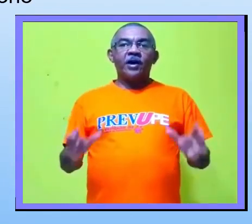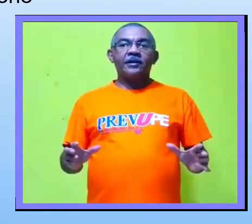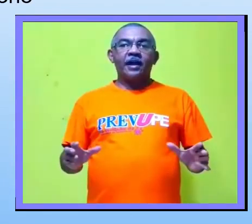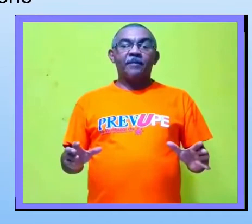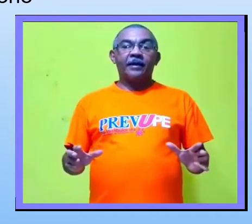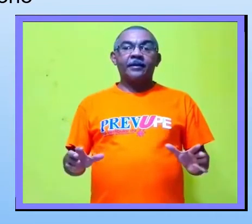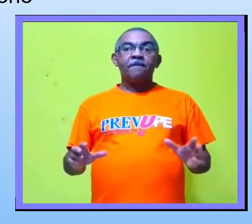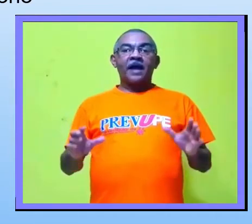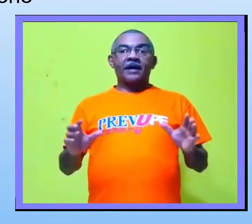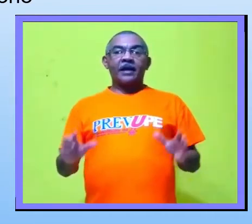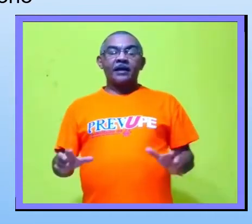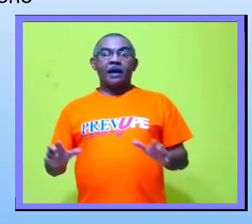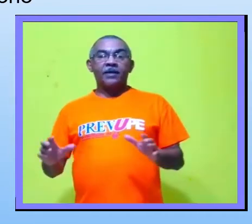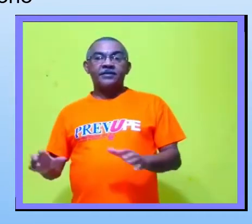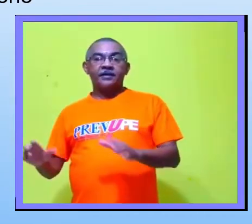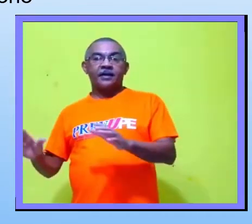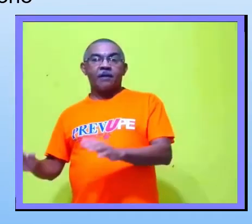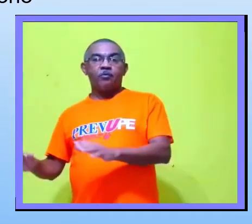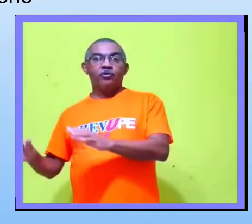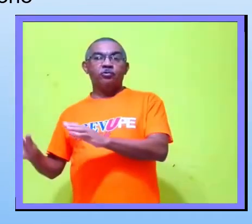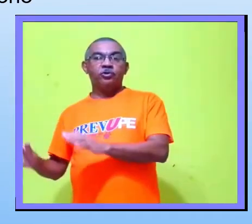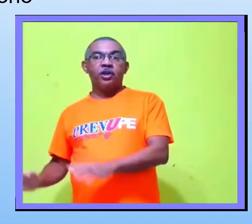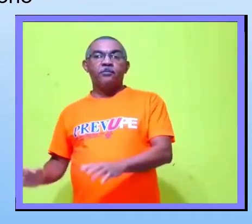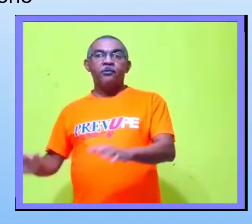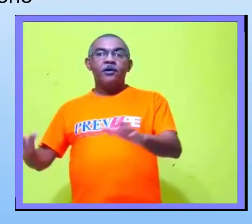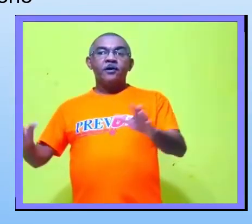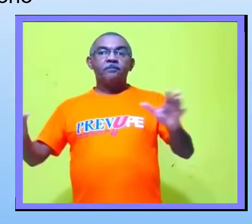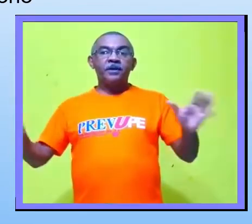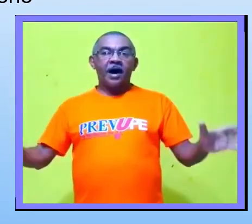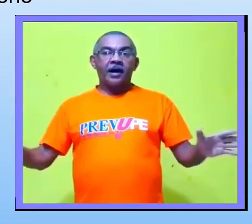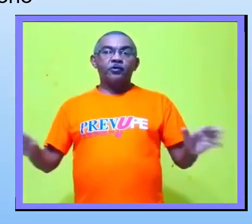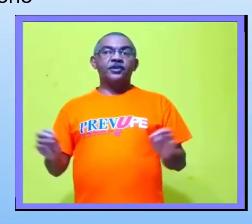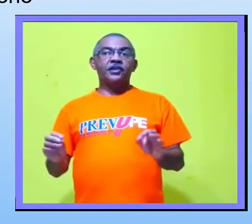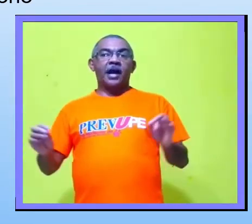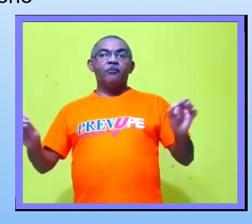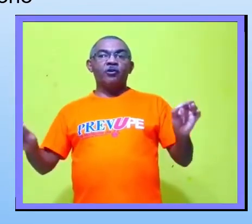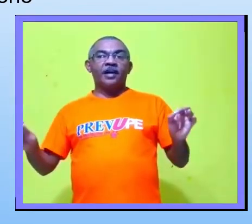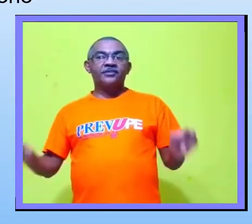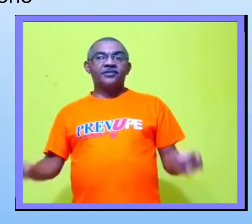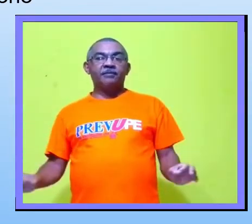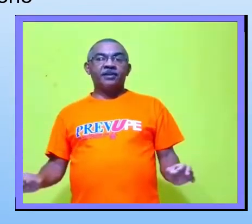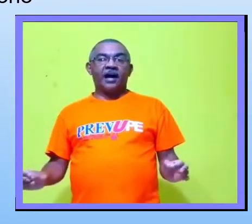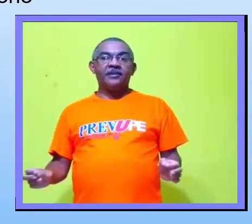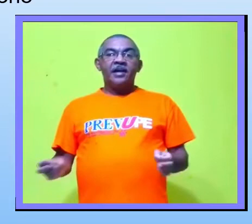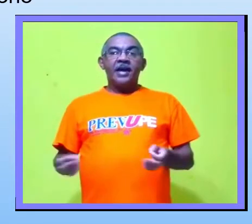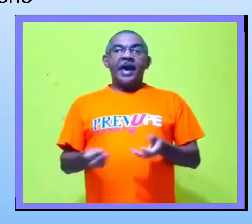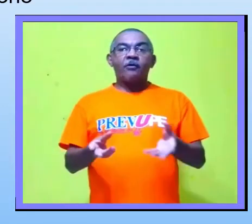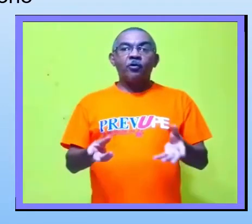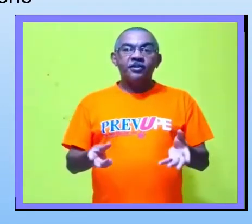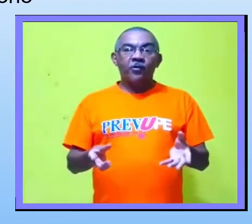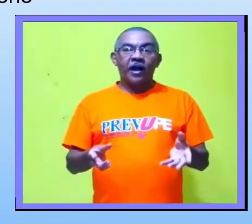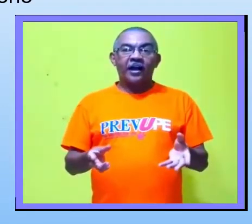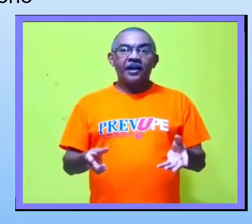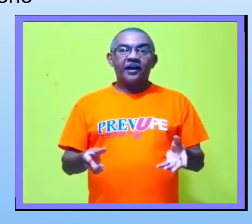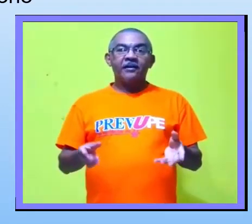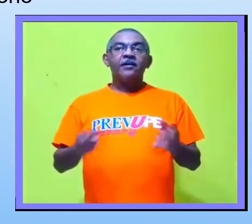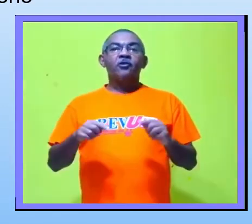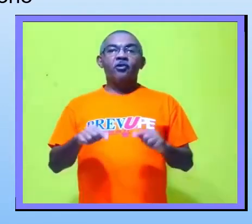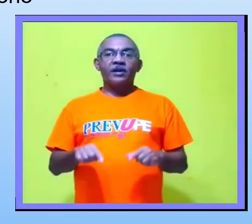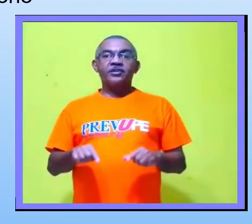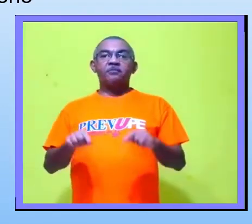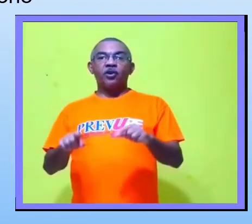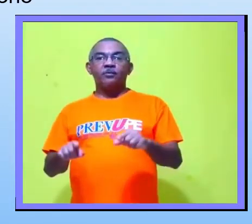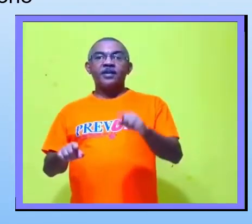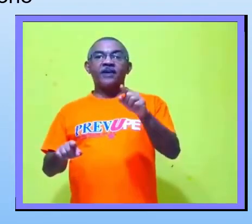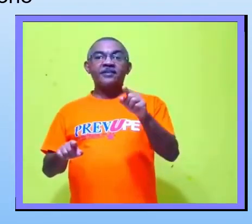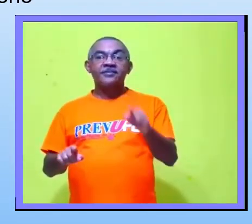O que é uma cadeia aberta? Aquela que apresenta carbono do tipo primário, ou seja, carbono nas extremidades. É a condição da cadeia?